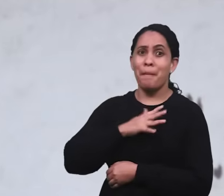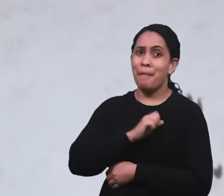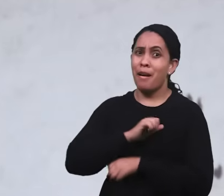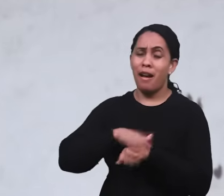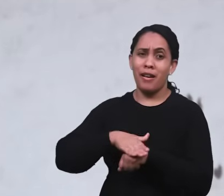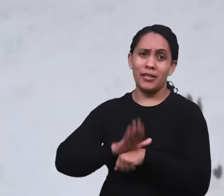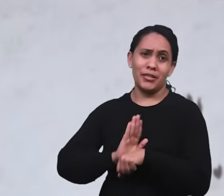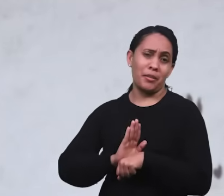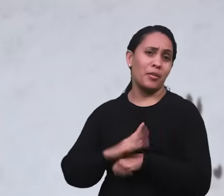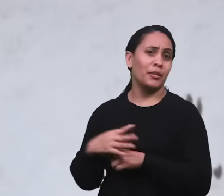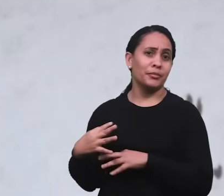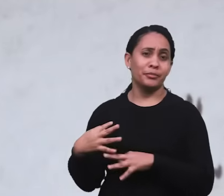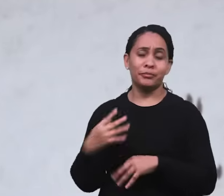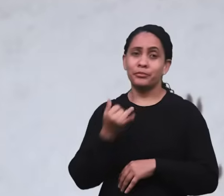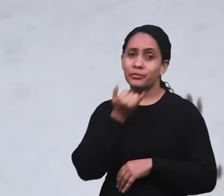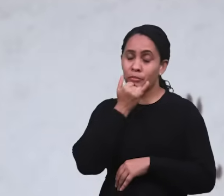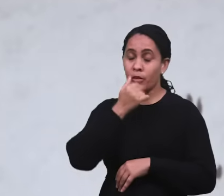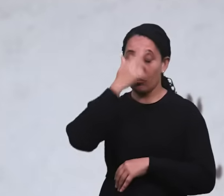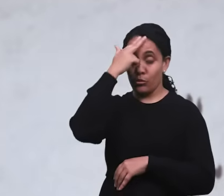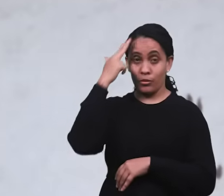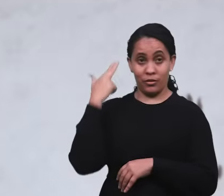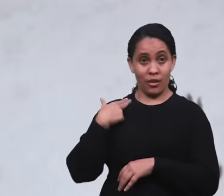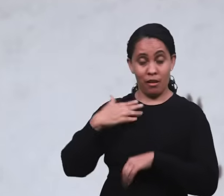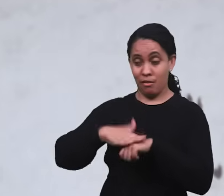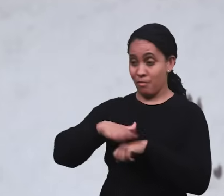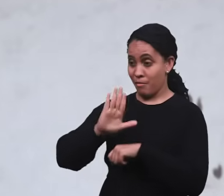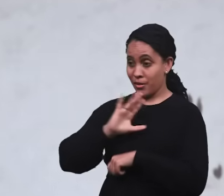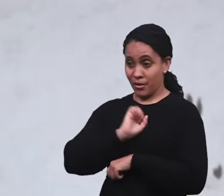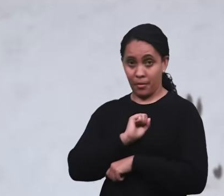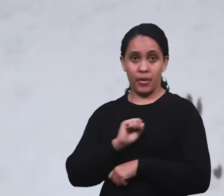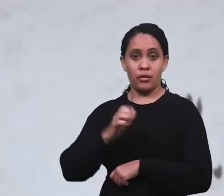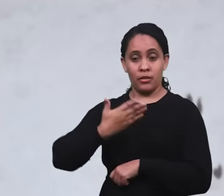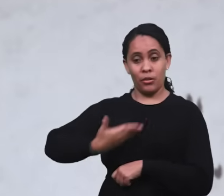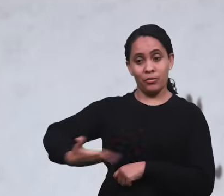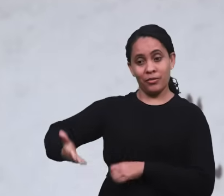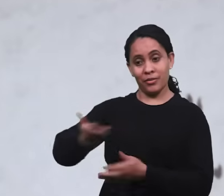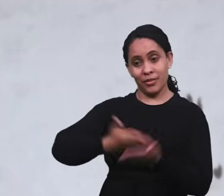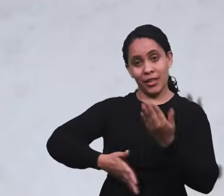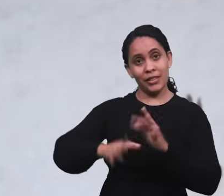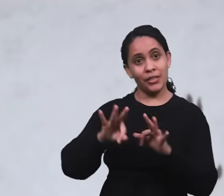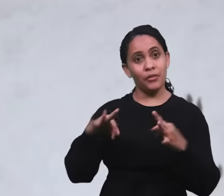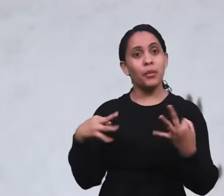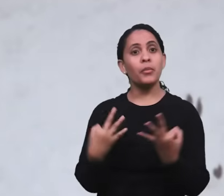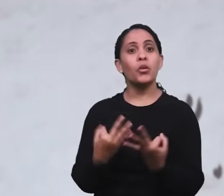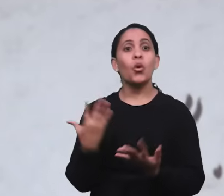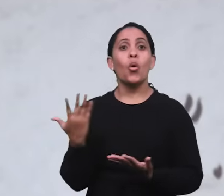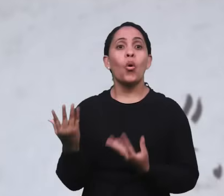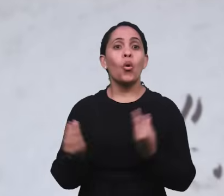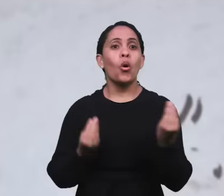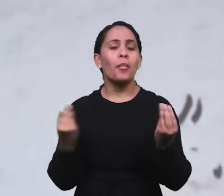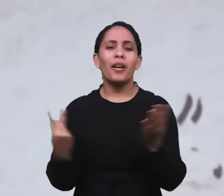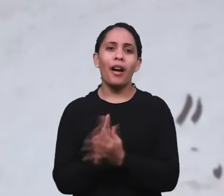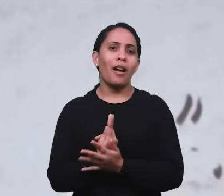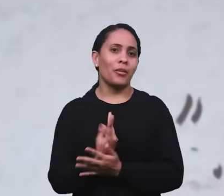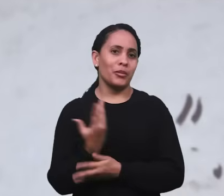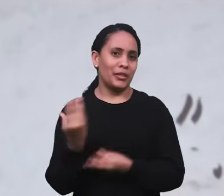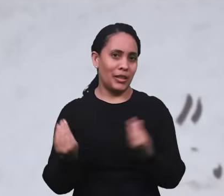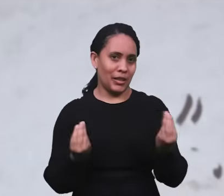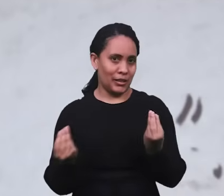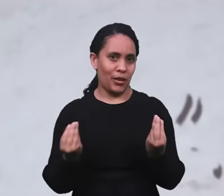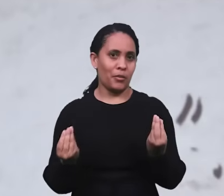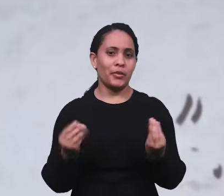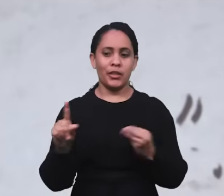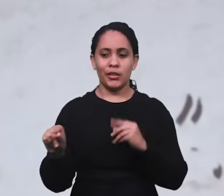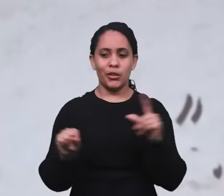Então nós vamos ver aqui no decorrer dessa família, quais foram os desdobramentos